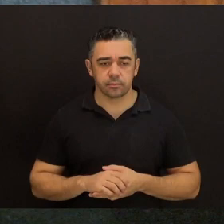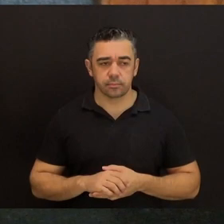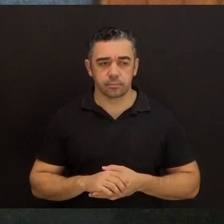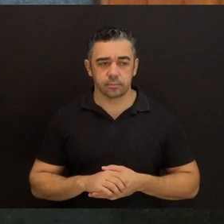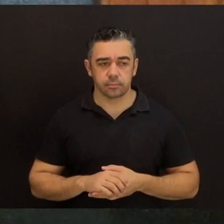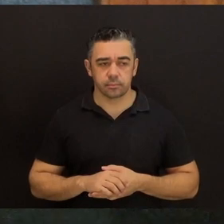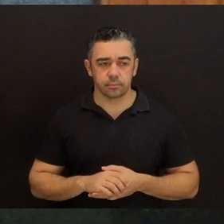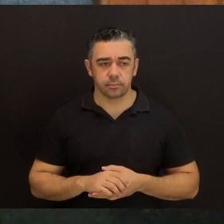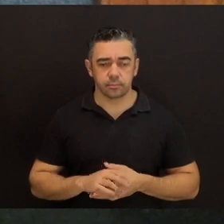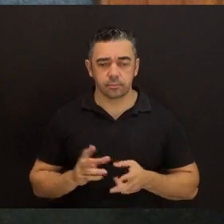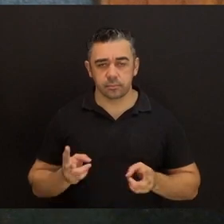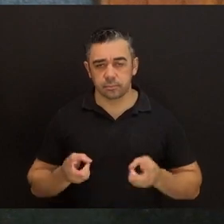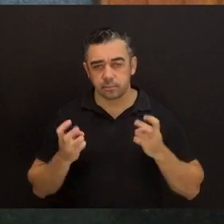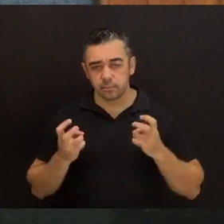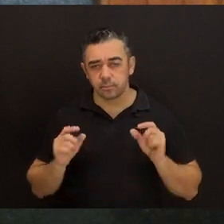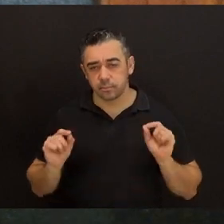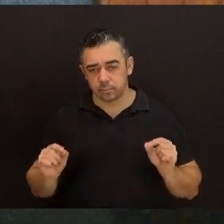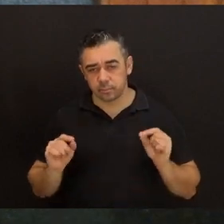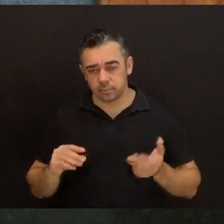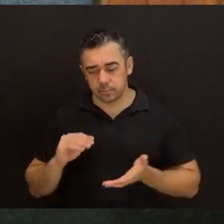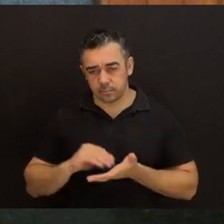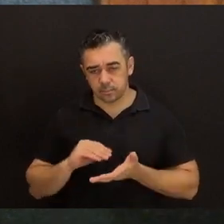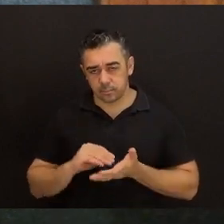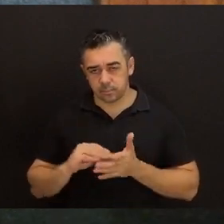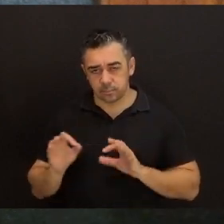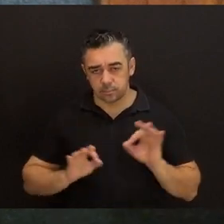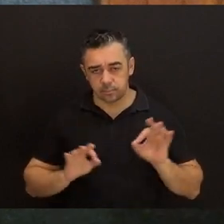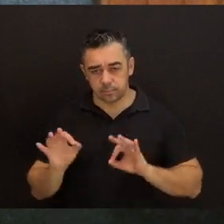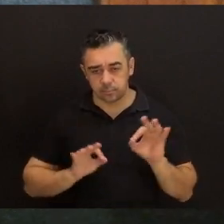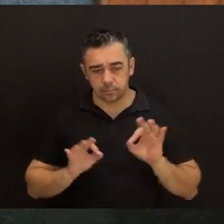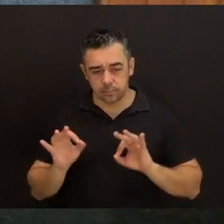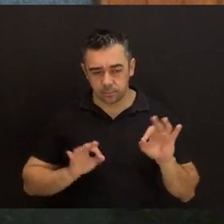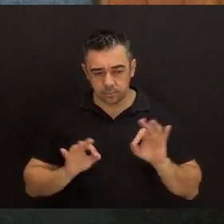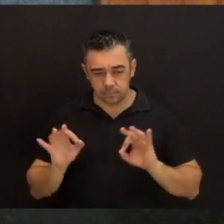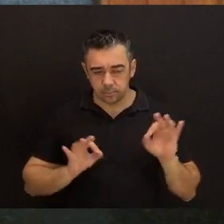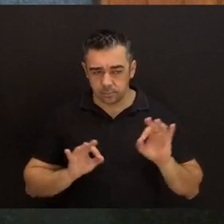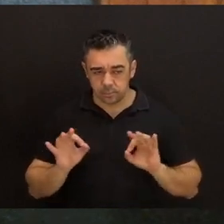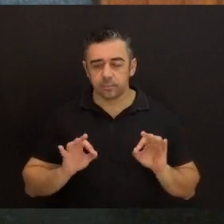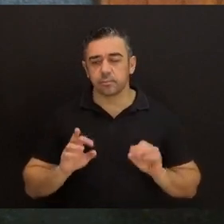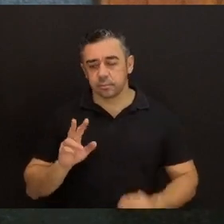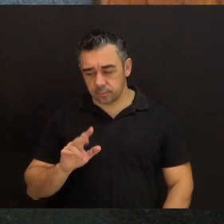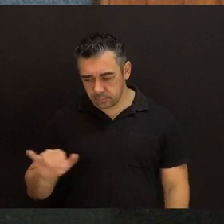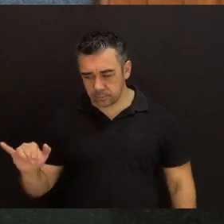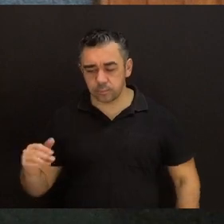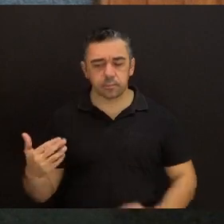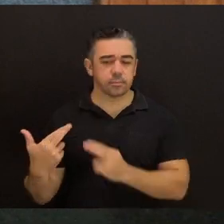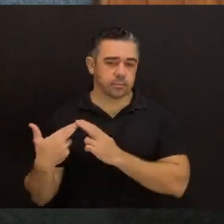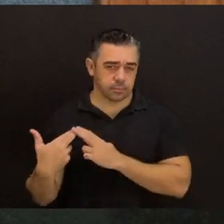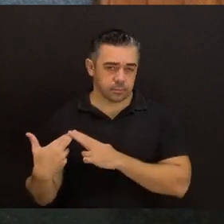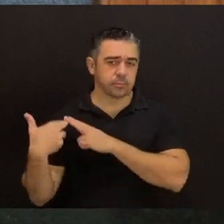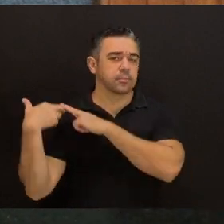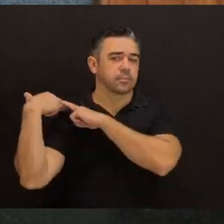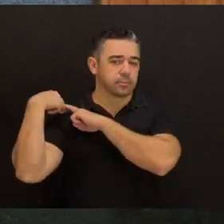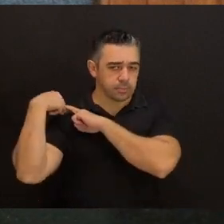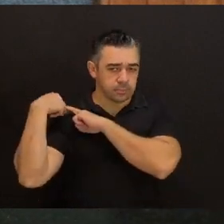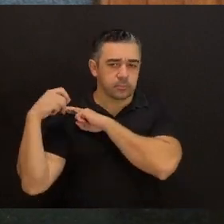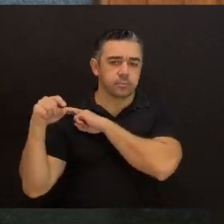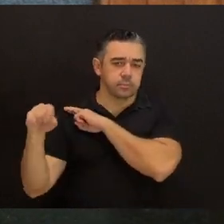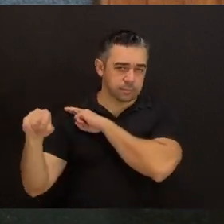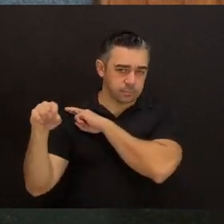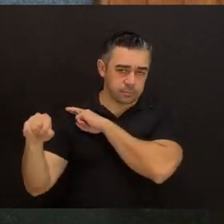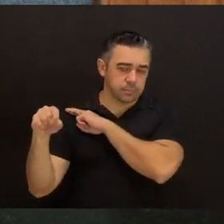que nós percebemos é mais organização mas organização total que vai ter sim uma responsabilização Essa responsabilização